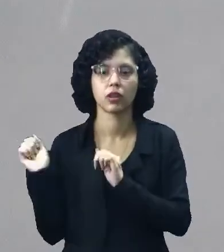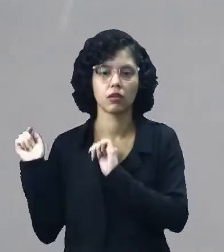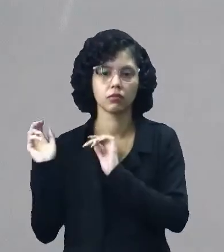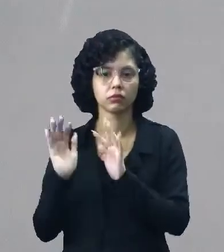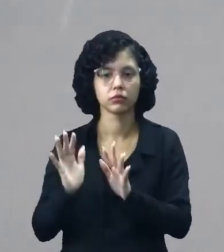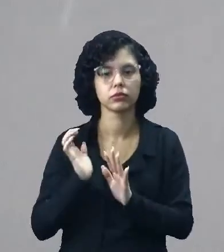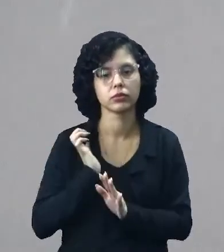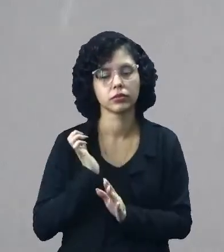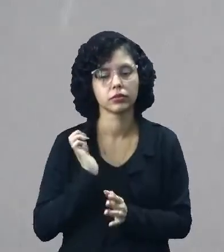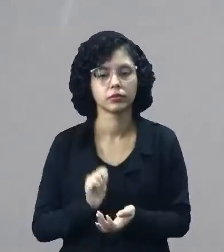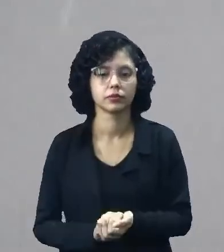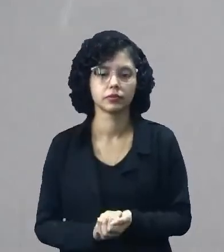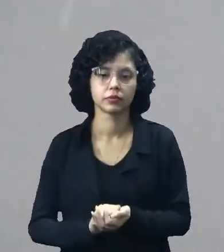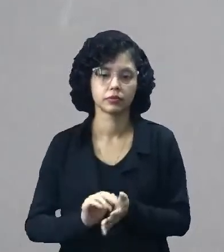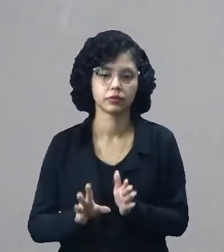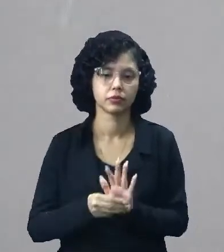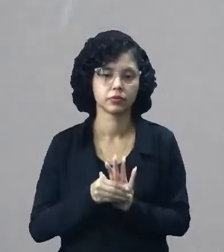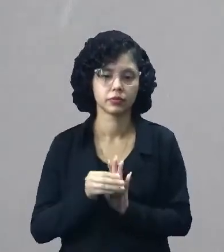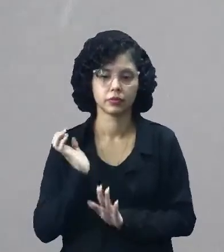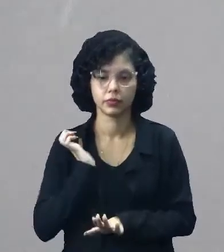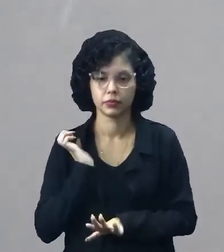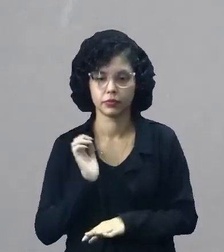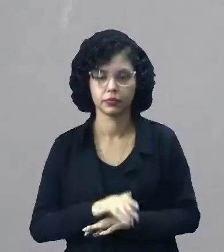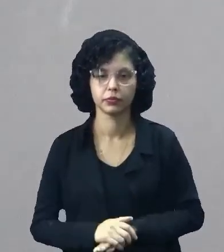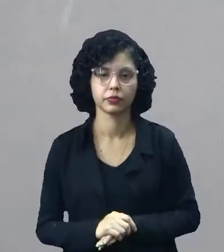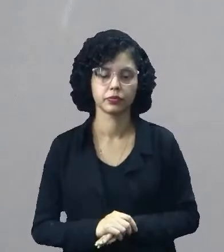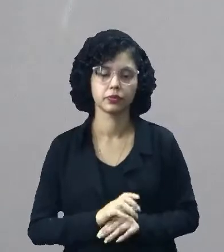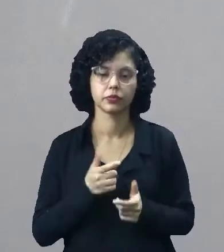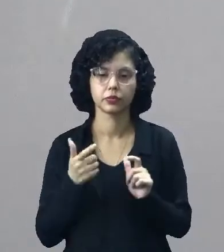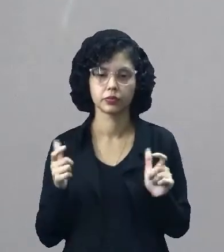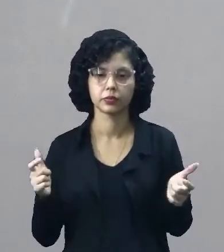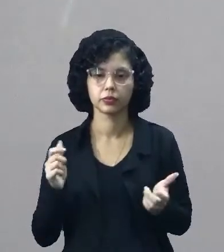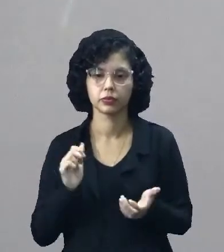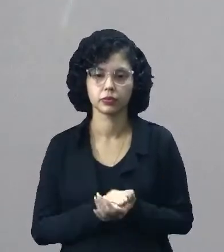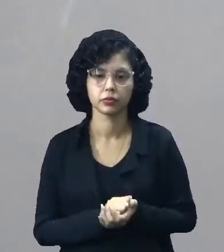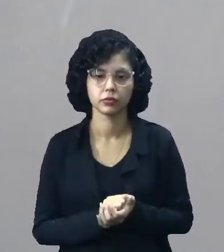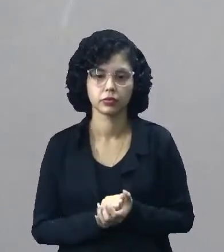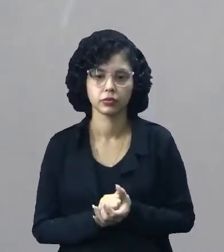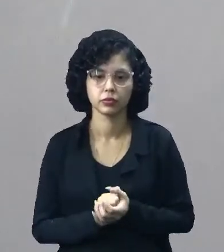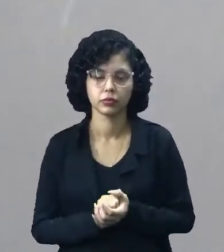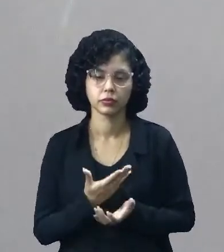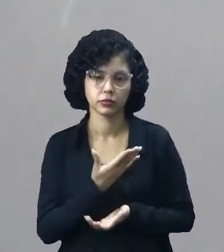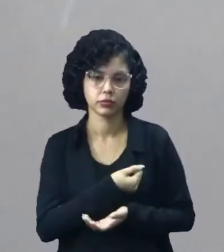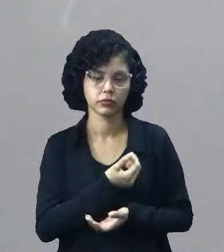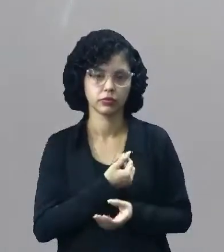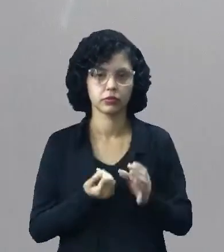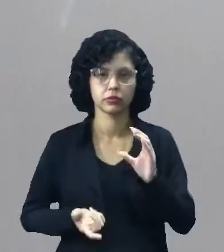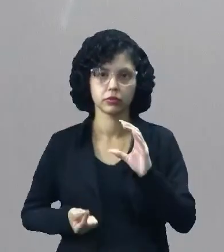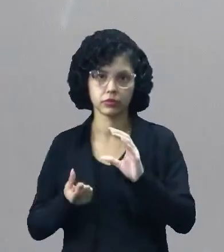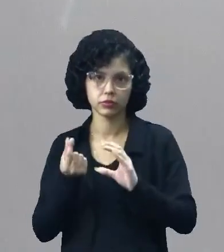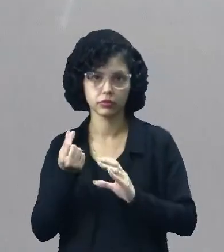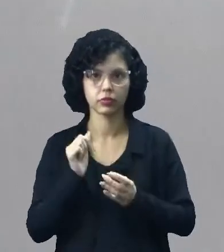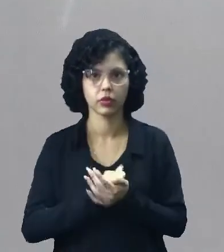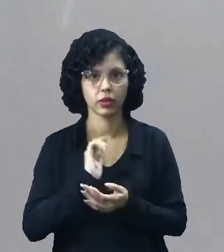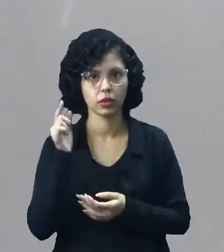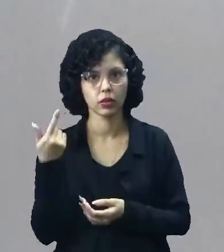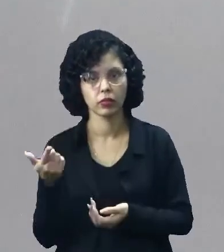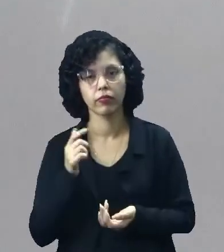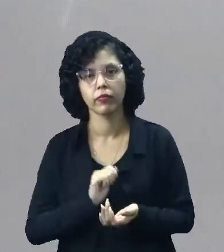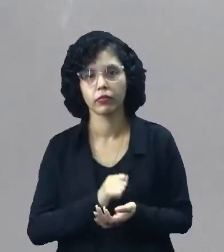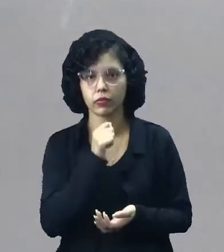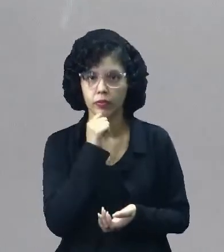muitas riquezas, você consiga ficar rico, né? Acumular um grande número de capital. Outra vantagem é a